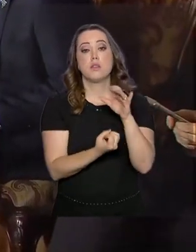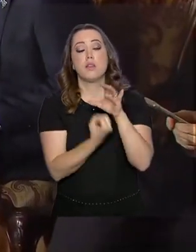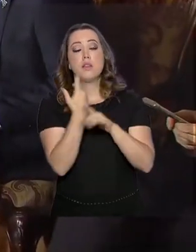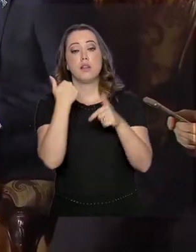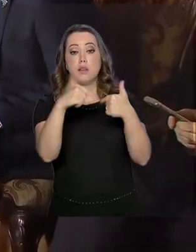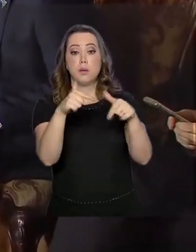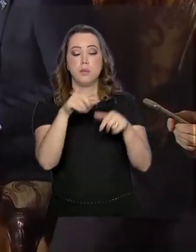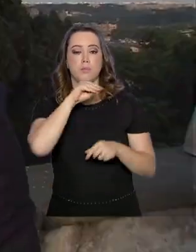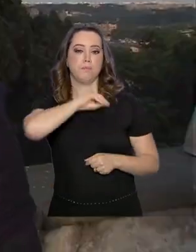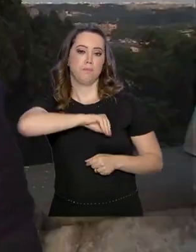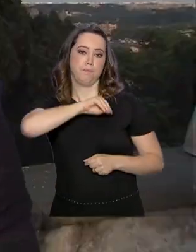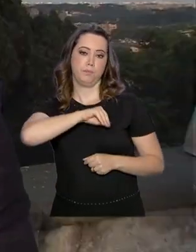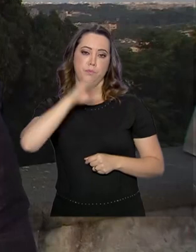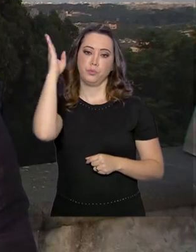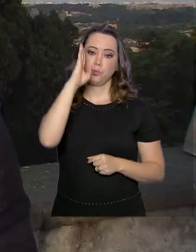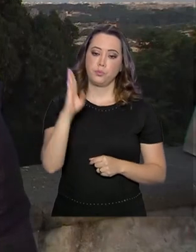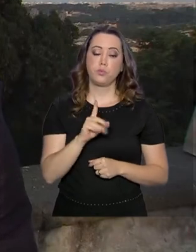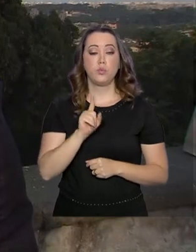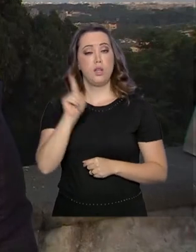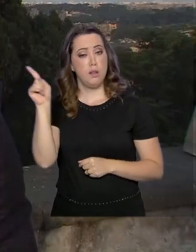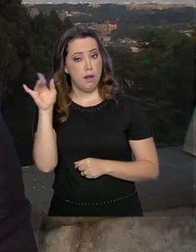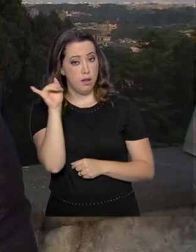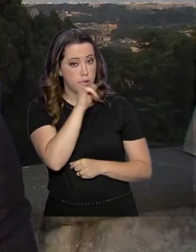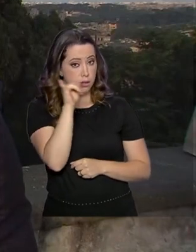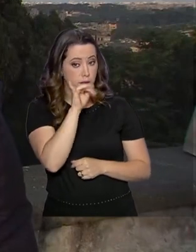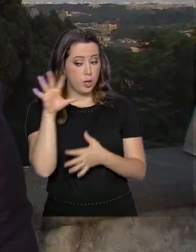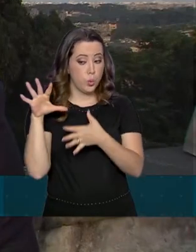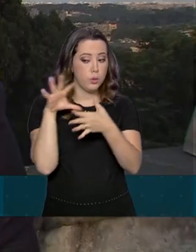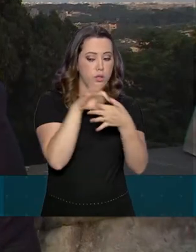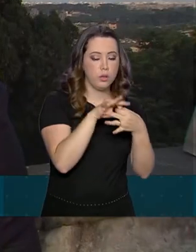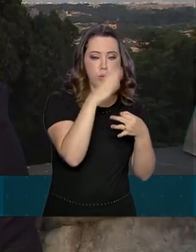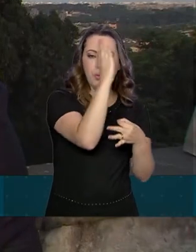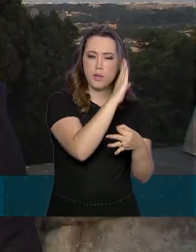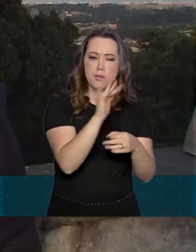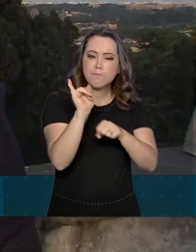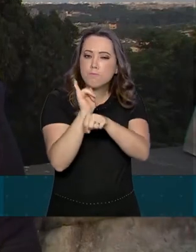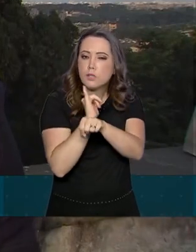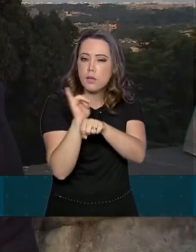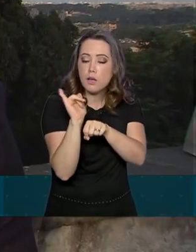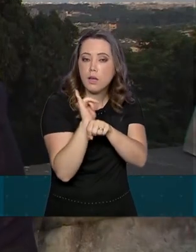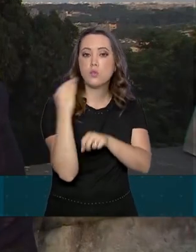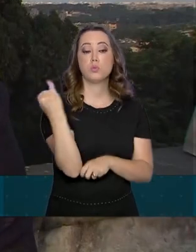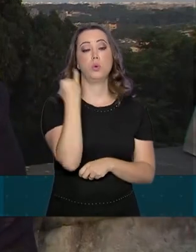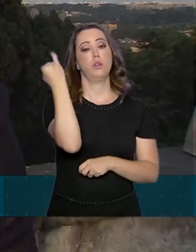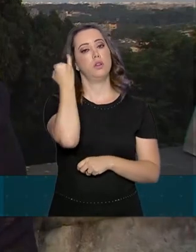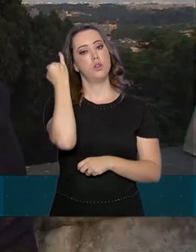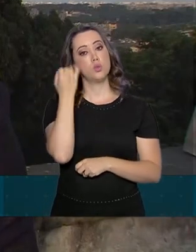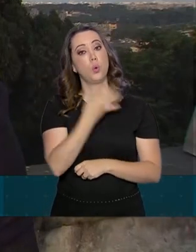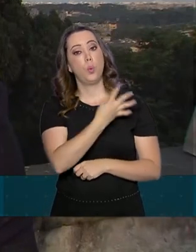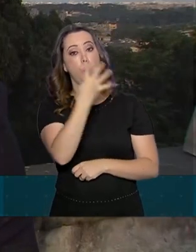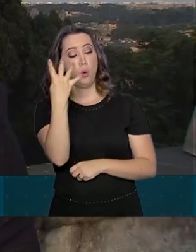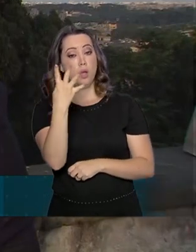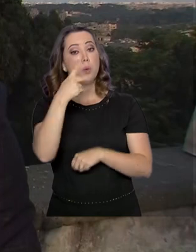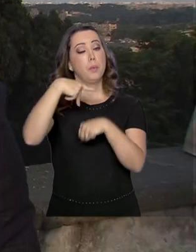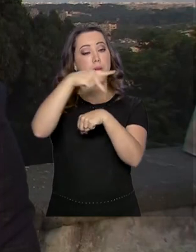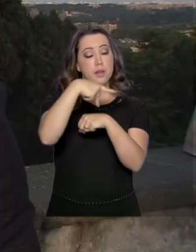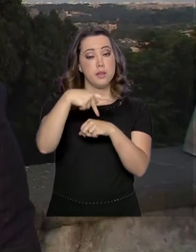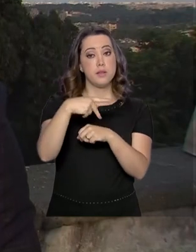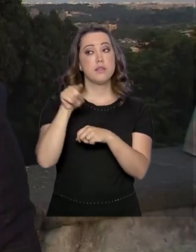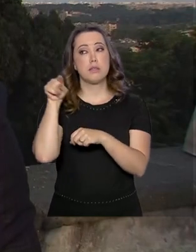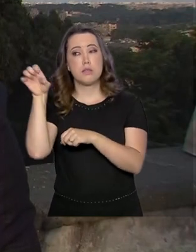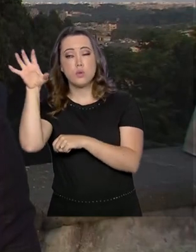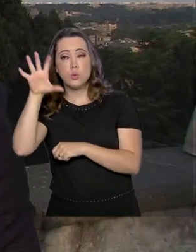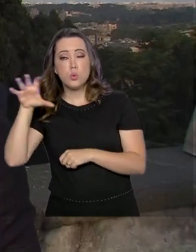emprego no Brasil. A Itália é um parceiro comercial estratégico, está entre os quatro países da Europa que mais compram